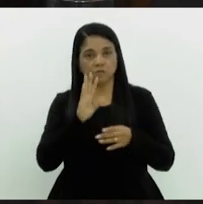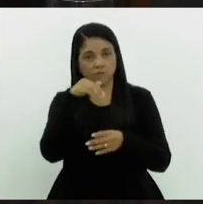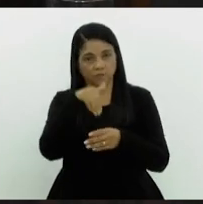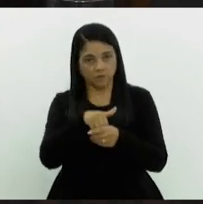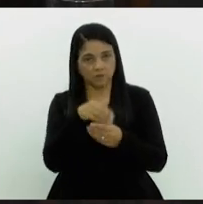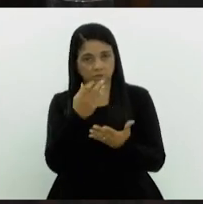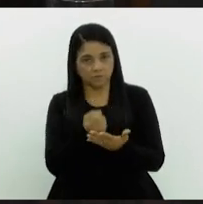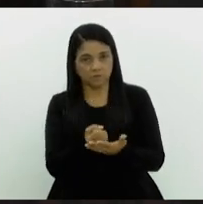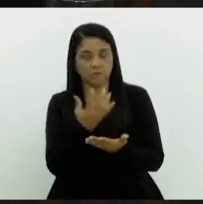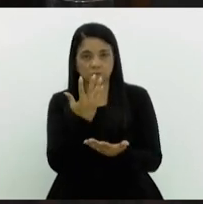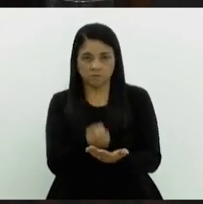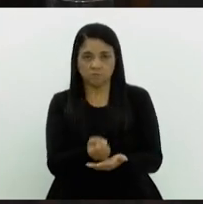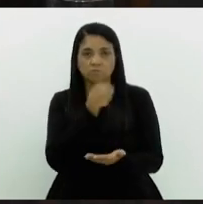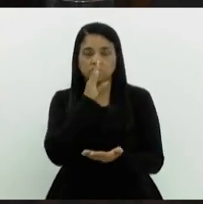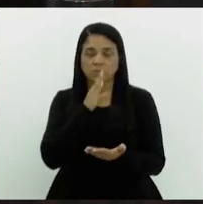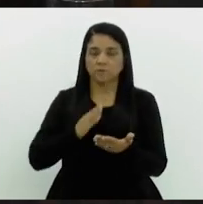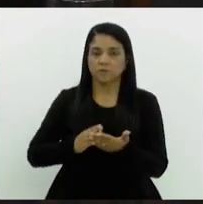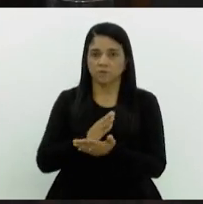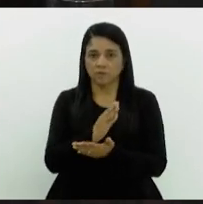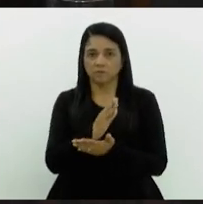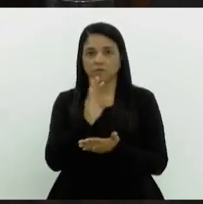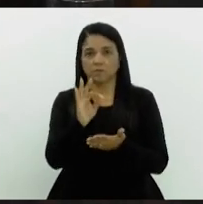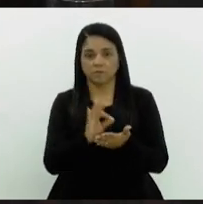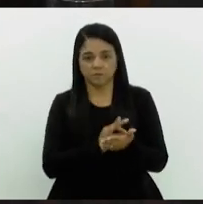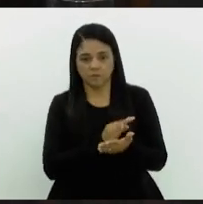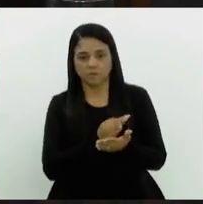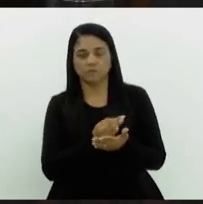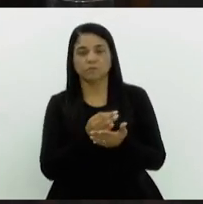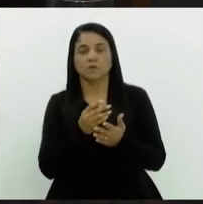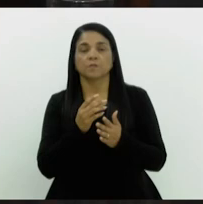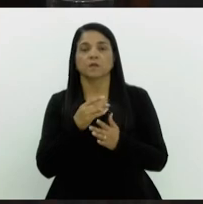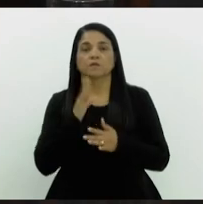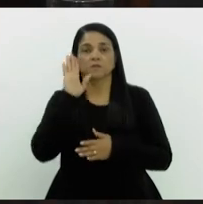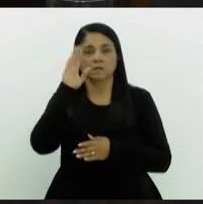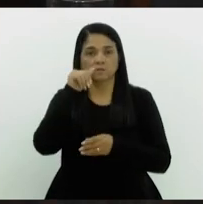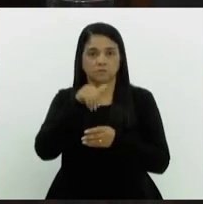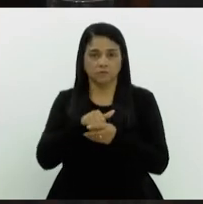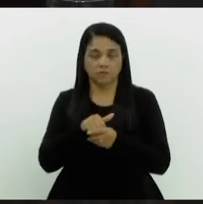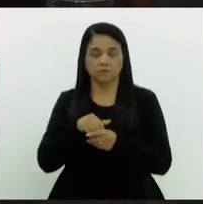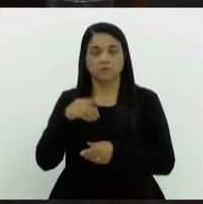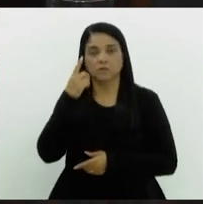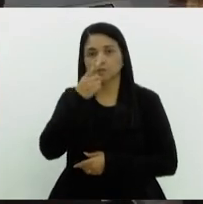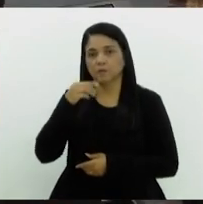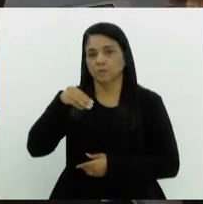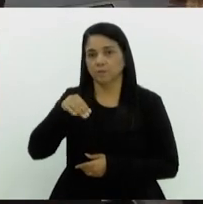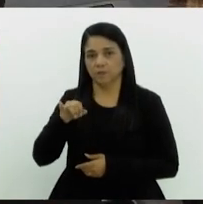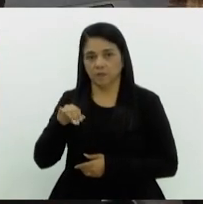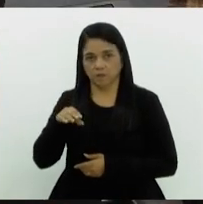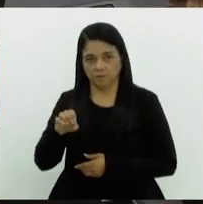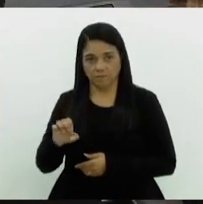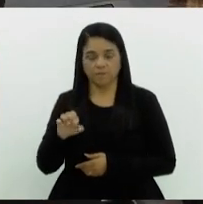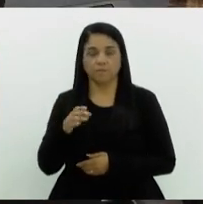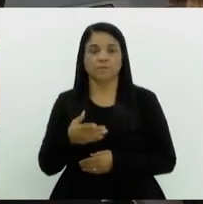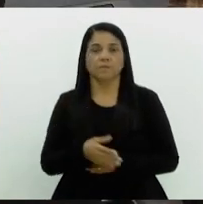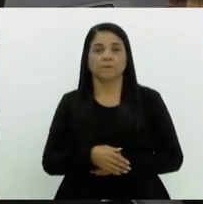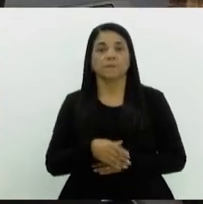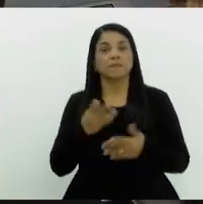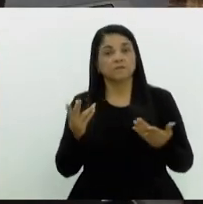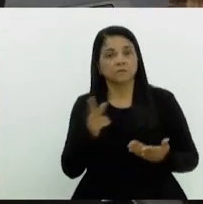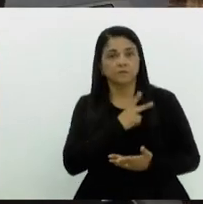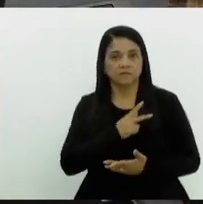aprovam, permaneçam como estão, aprovado, vai à promulgação. Para declaração de voto, deputado Carlos Mink. Presidente Tia